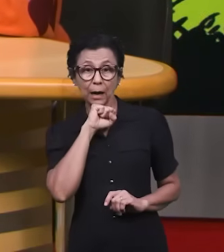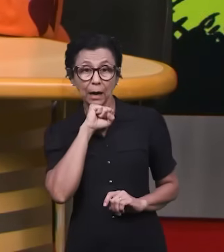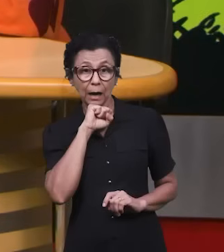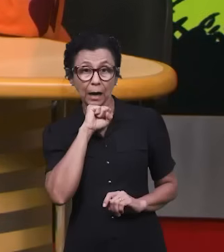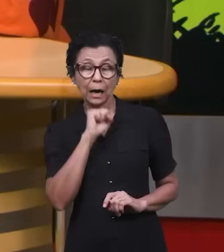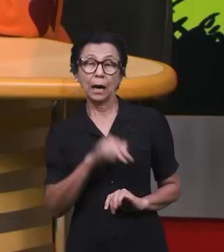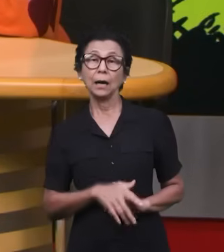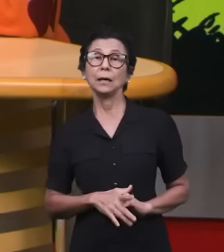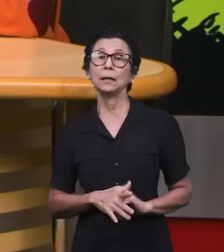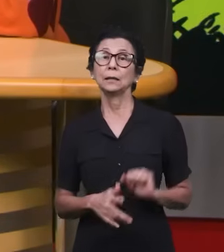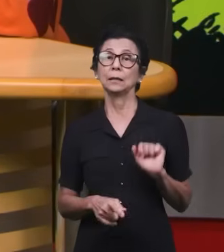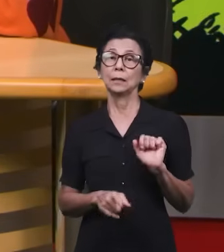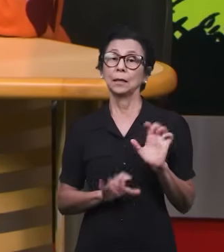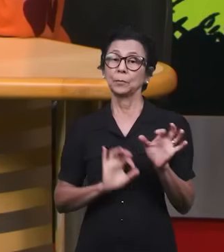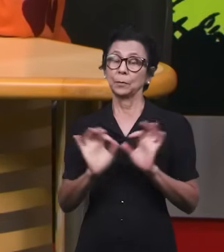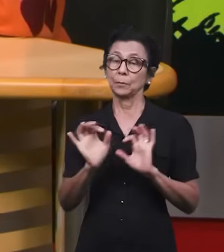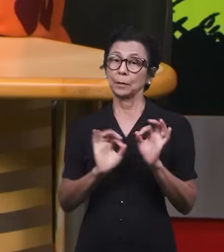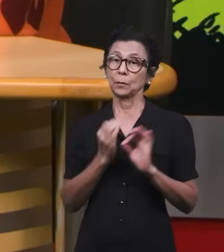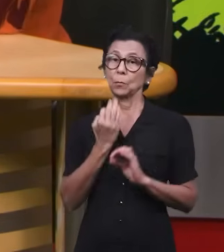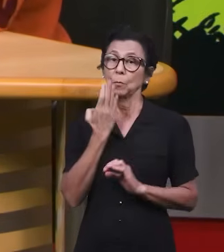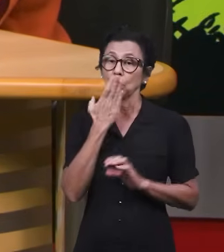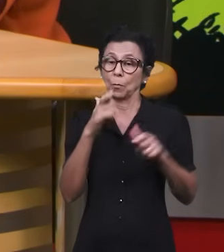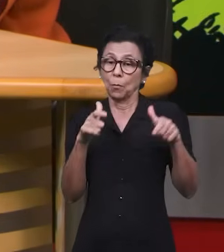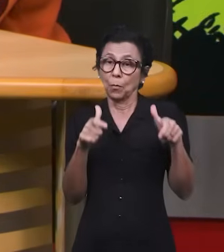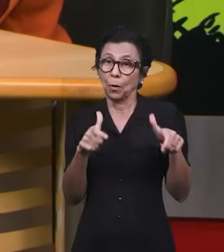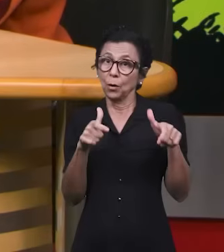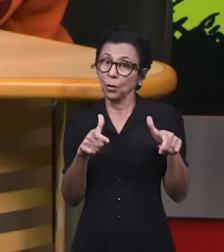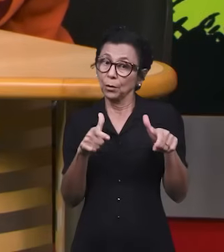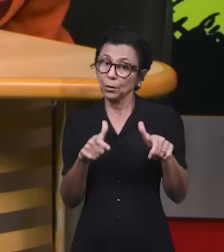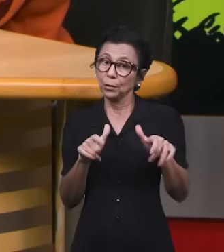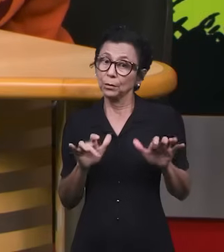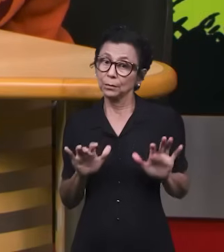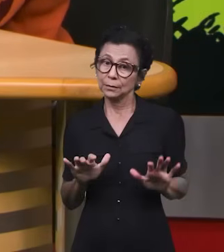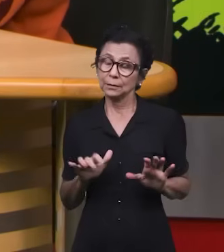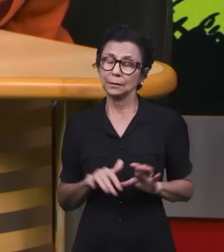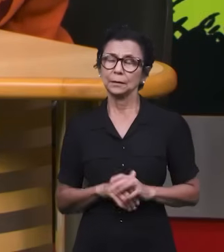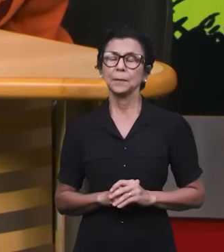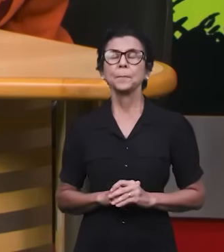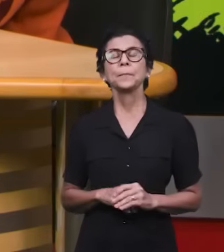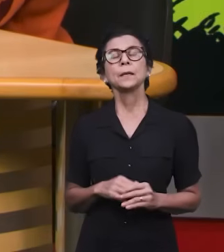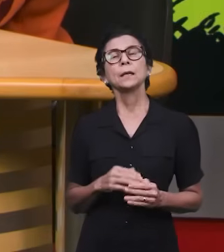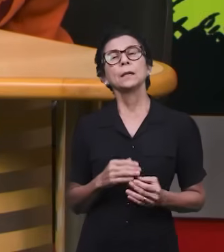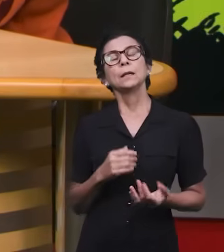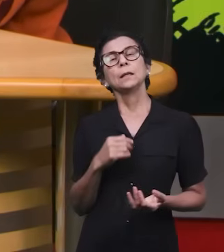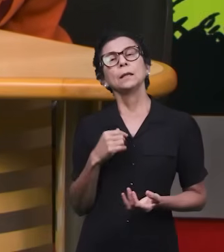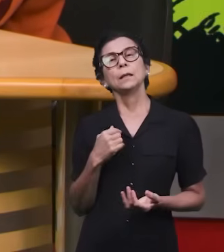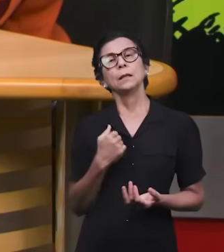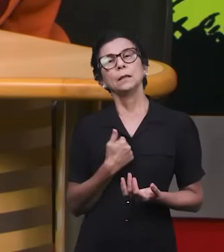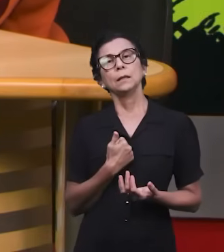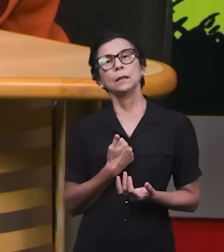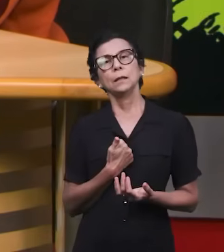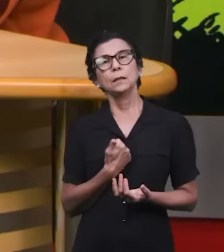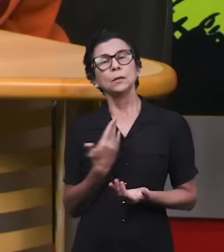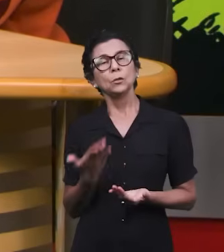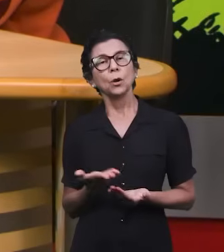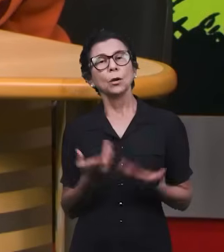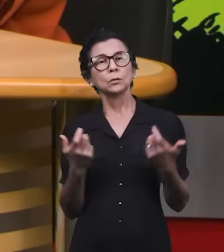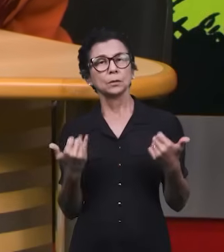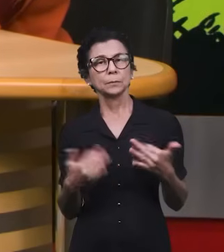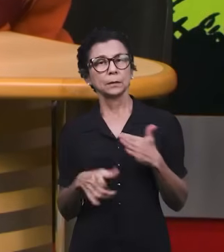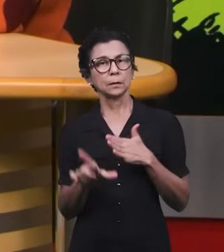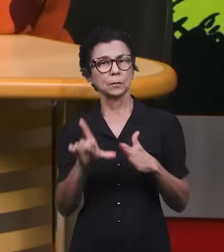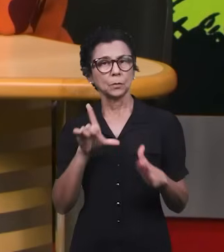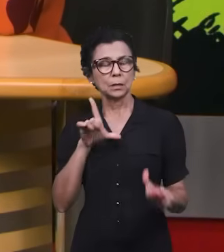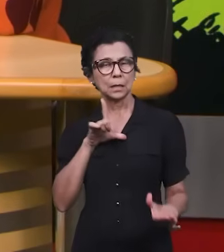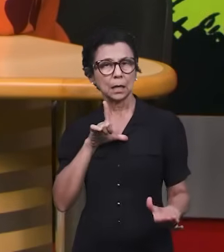quando nós começamos, Jaque, o que aconteceu? A gente começou falando sobre o tempo das telas. Que a